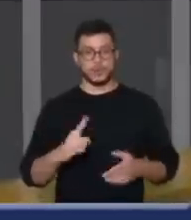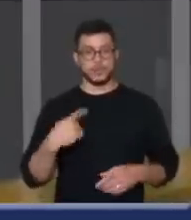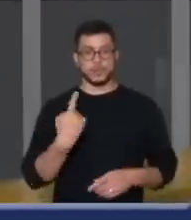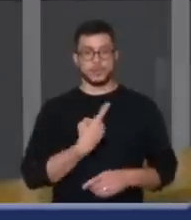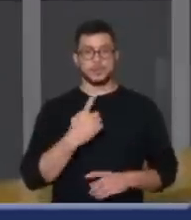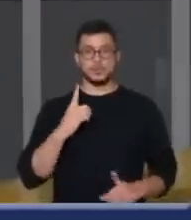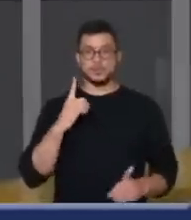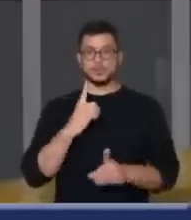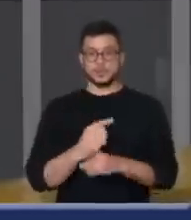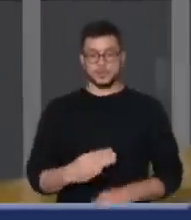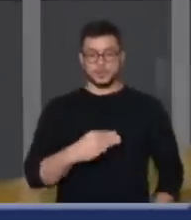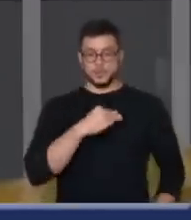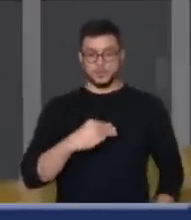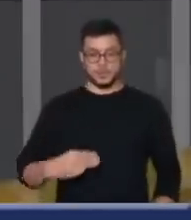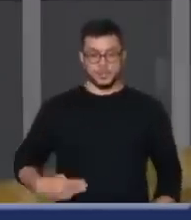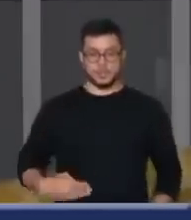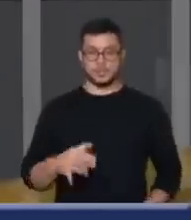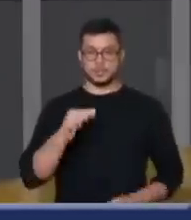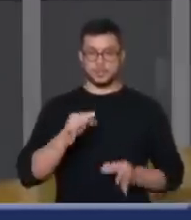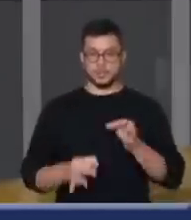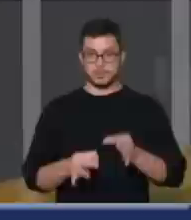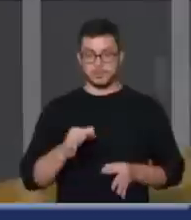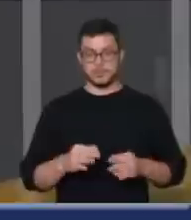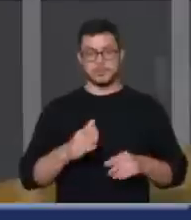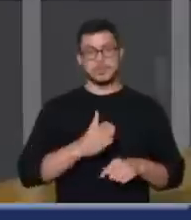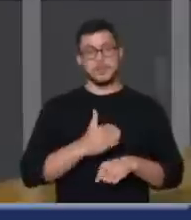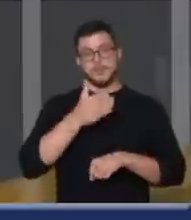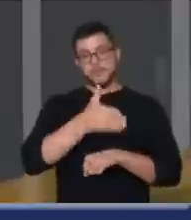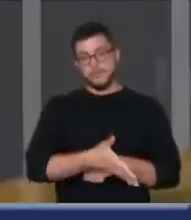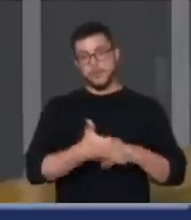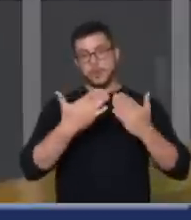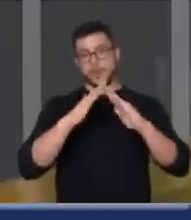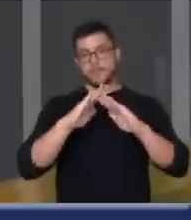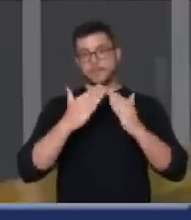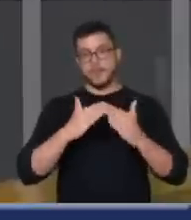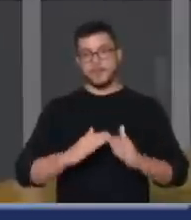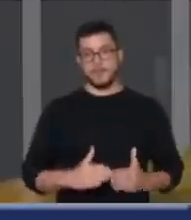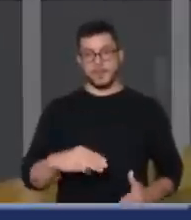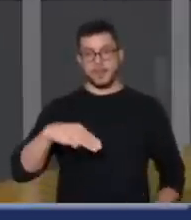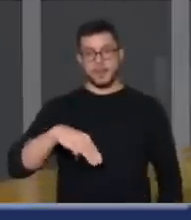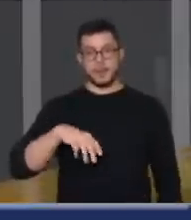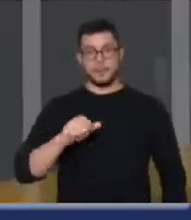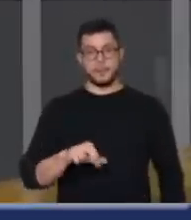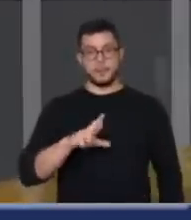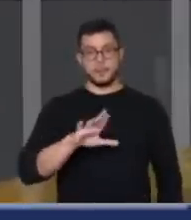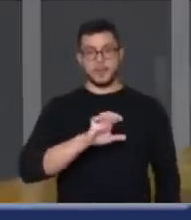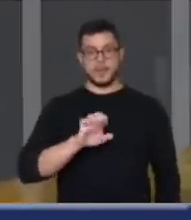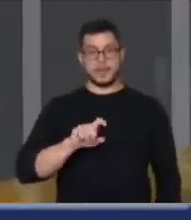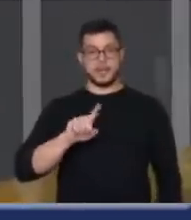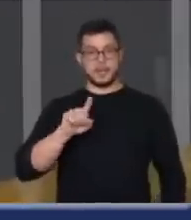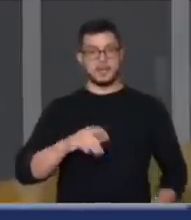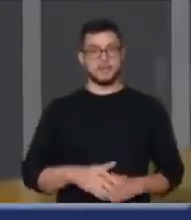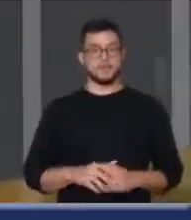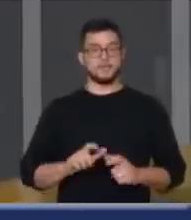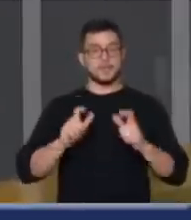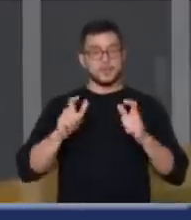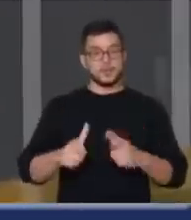Justiça ao Complexo da Maré, um dos complexos mais perigosos do